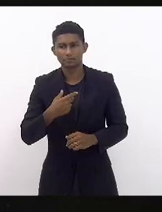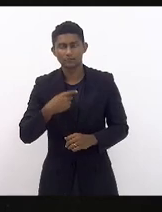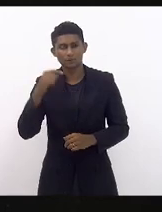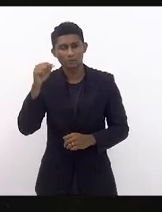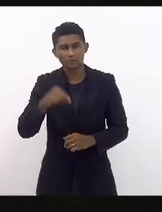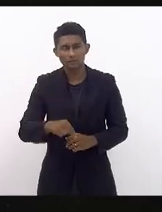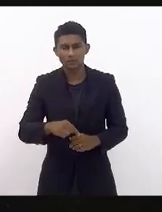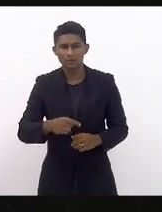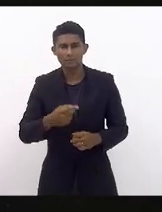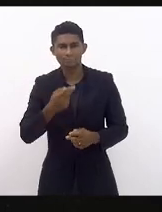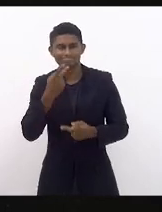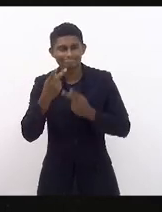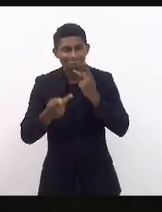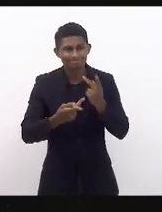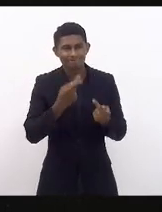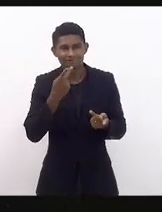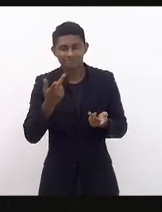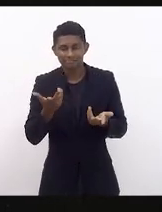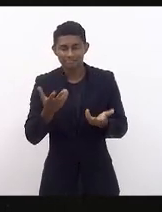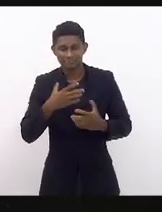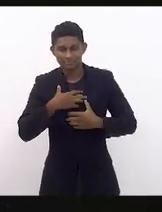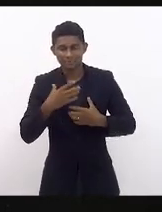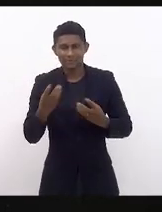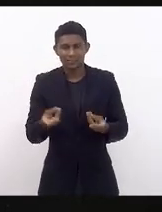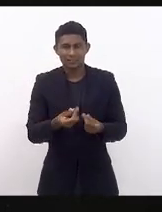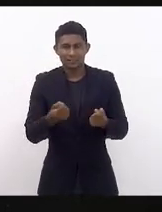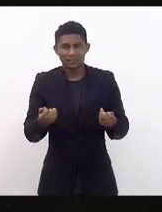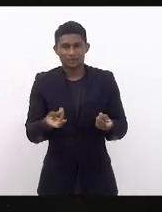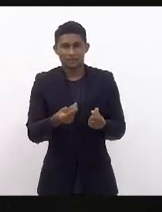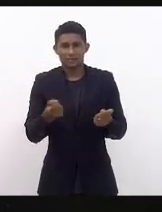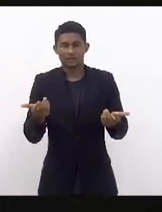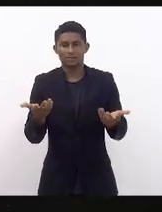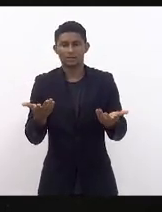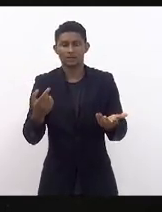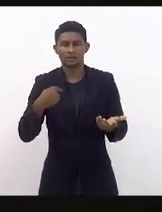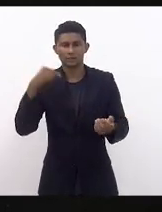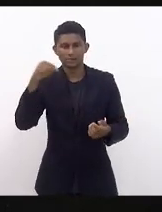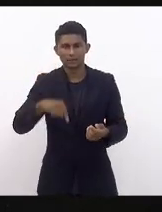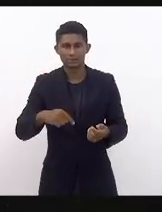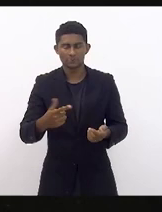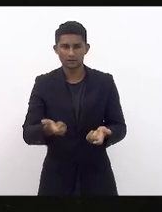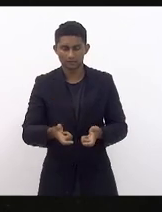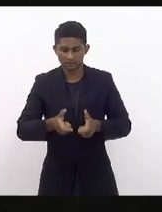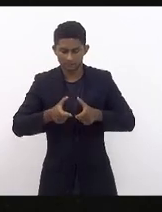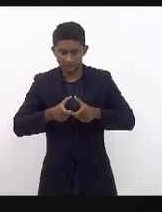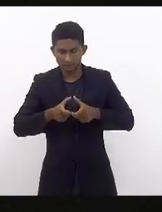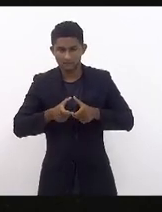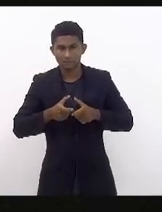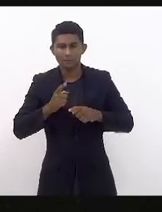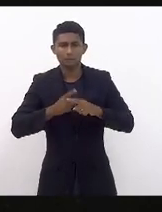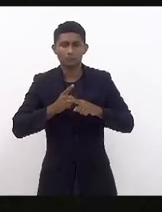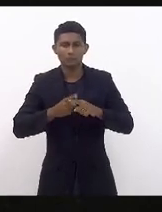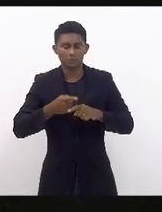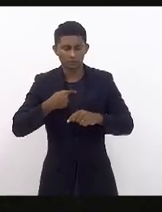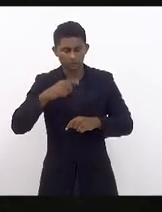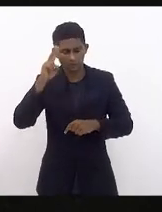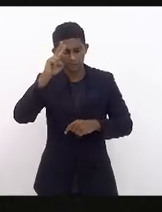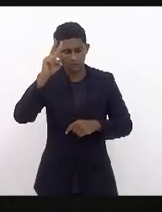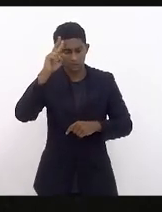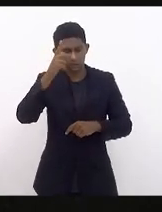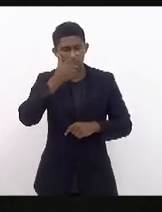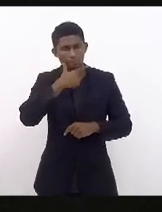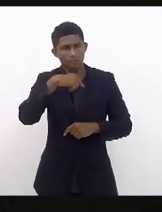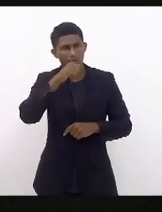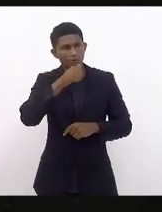possam traduzir a emoção deste momento. Quando sou homenageado, pois me faz lembrar os meus pais queridos de